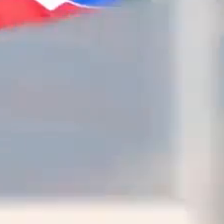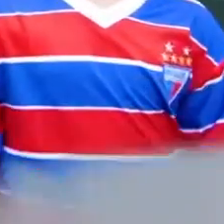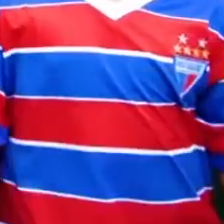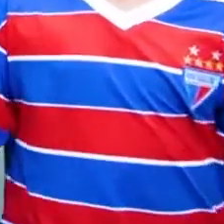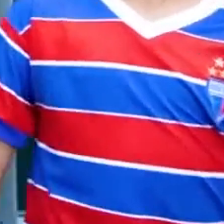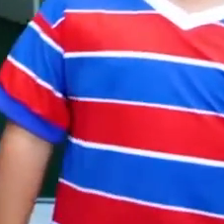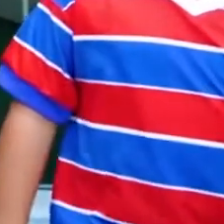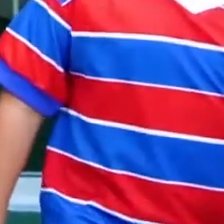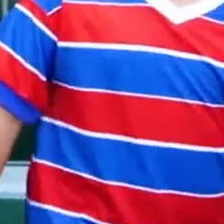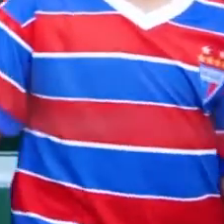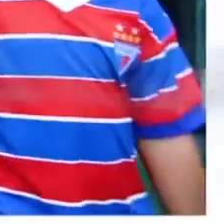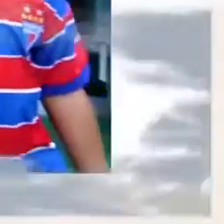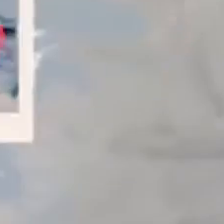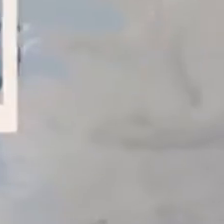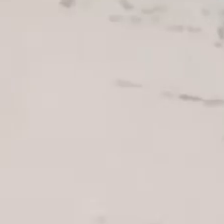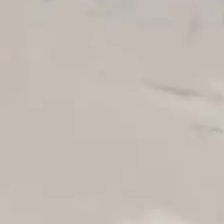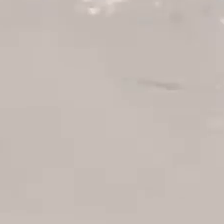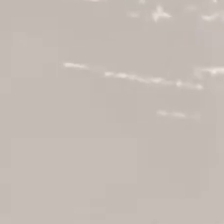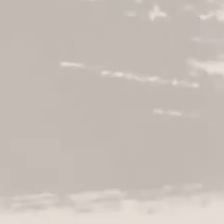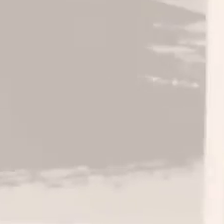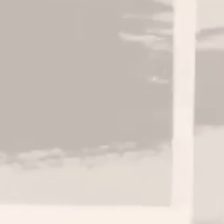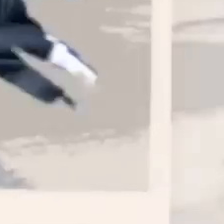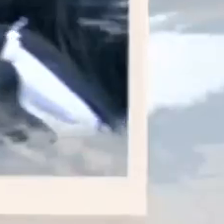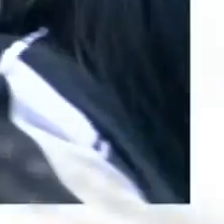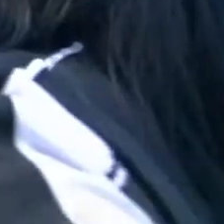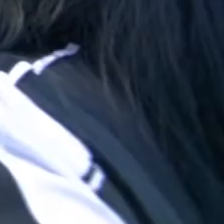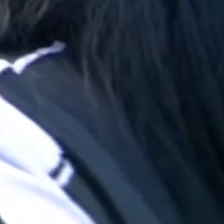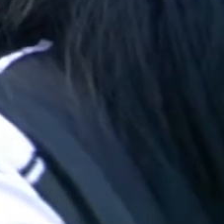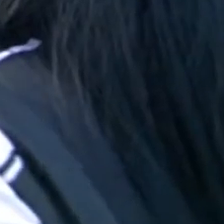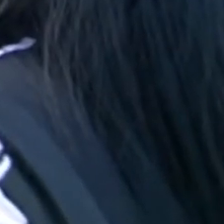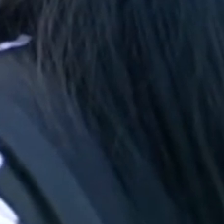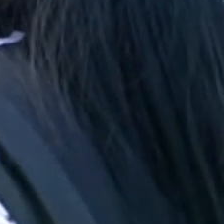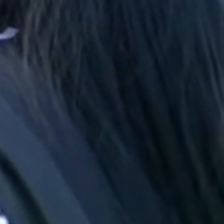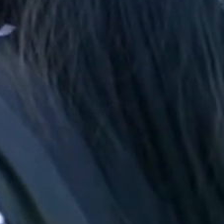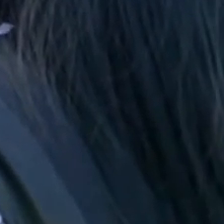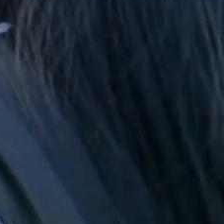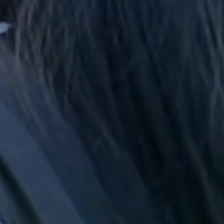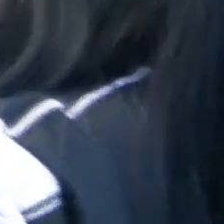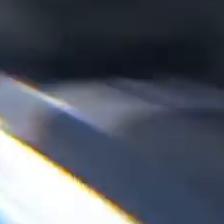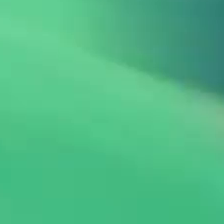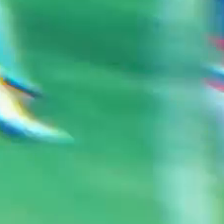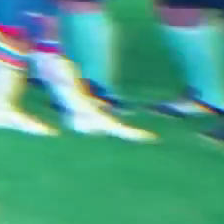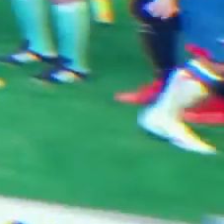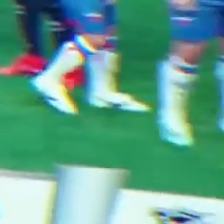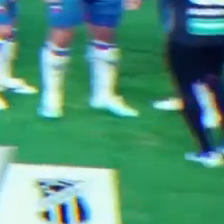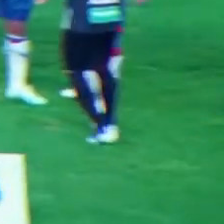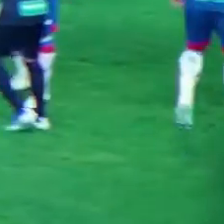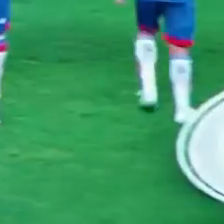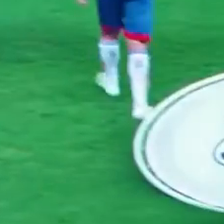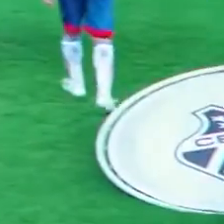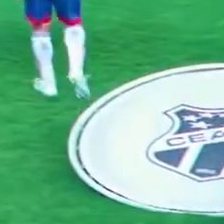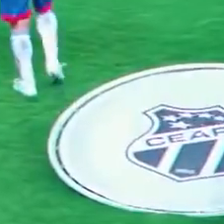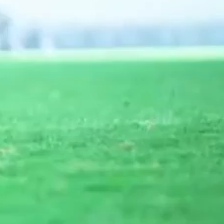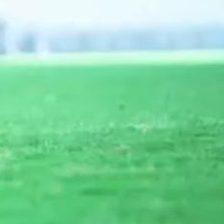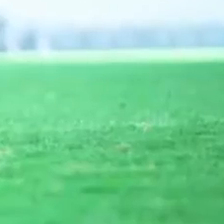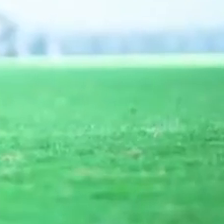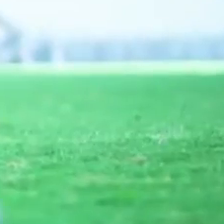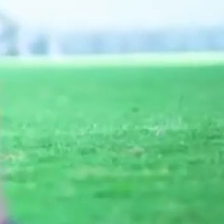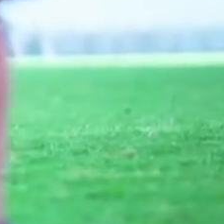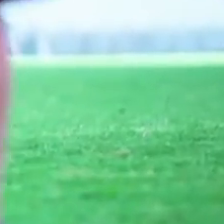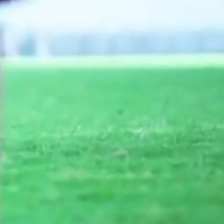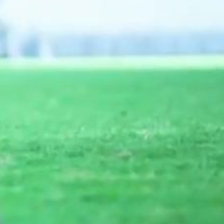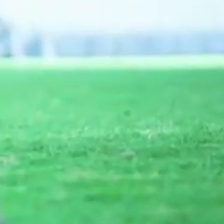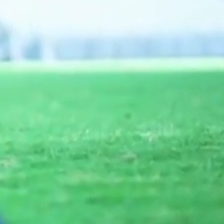Para torcer pelos nossos times de coração, não precisamos estar separados. A rivalidade no campo pode